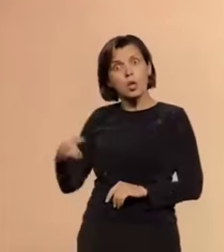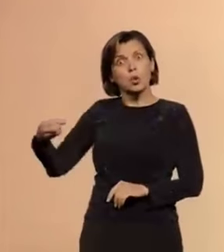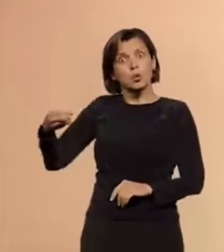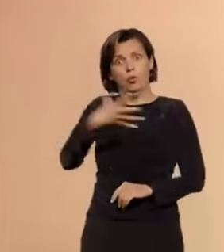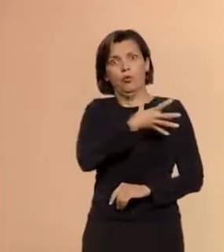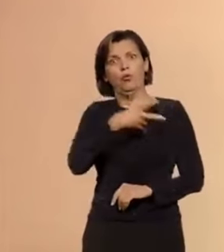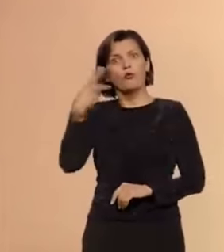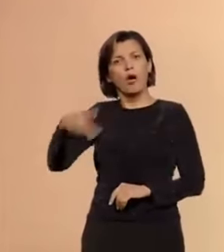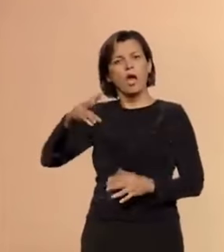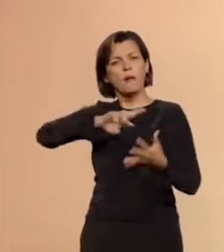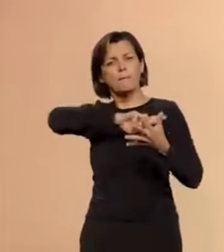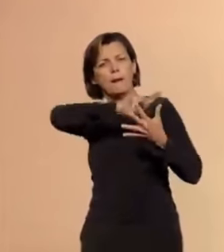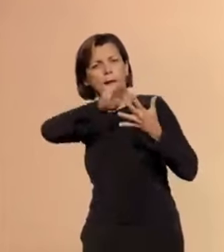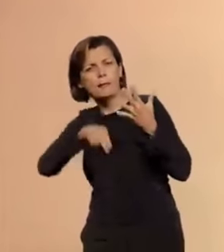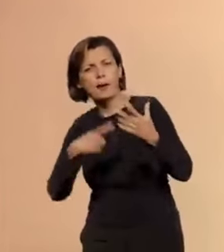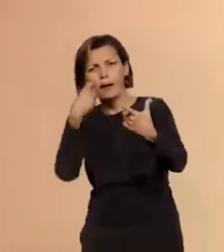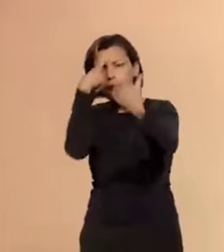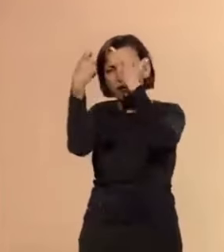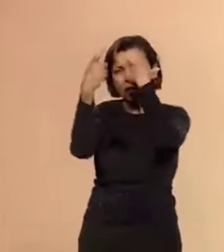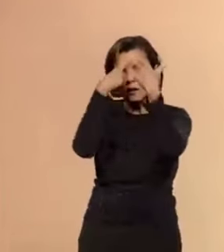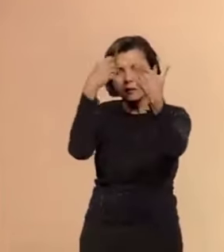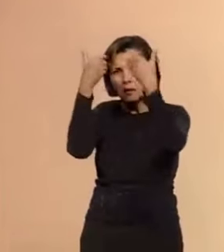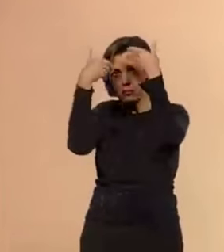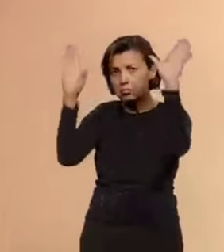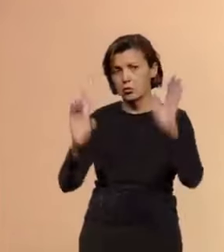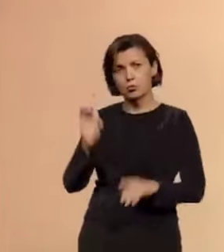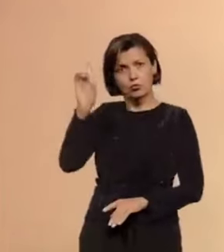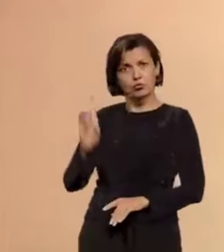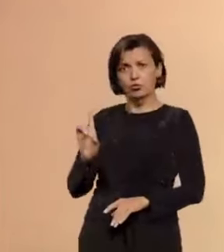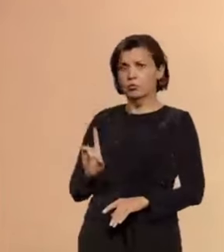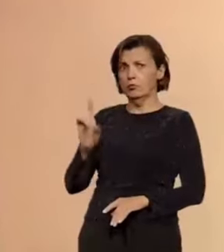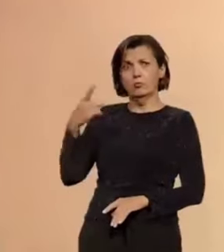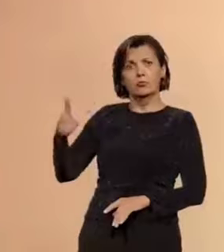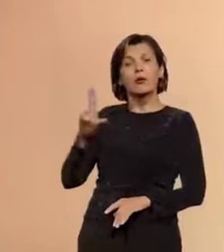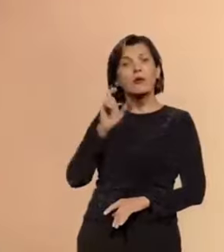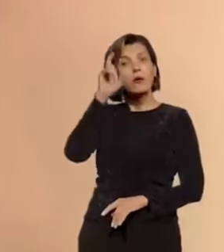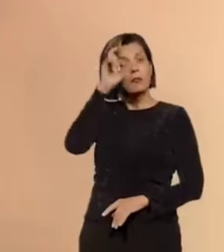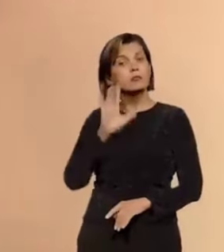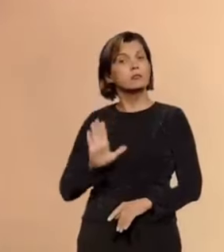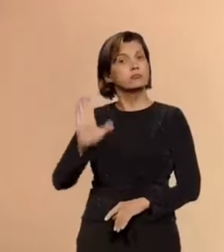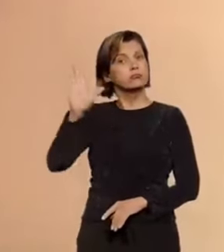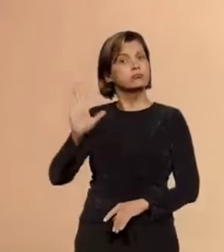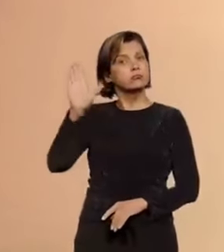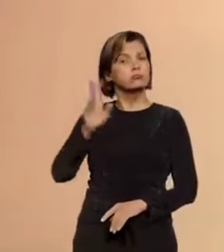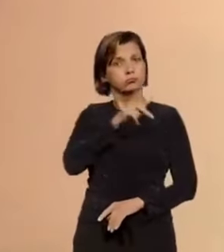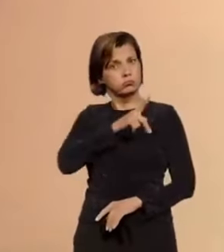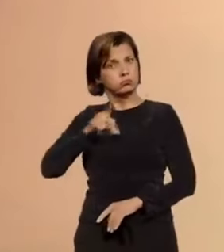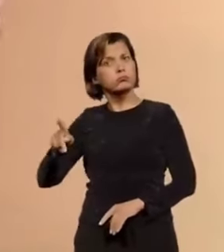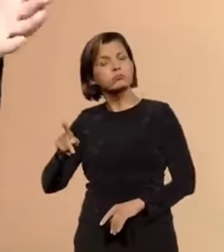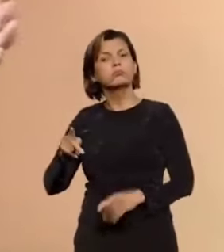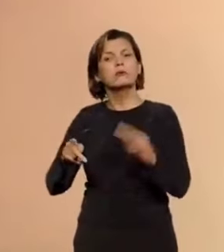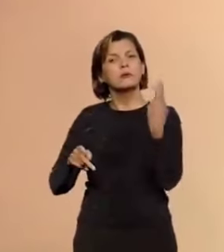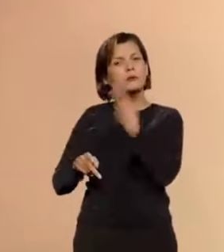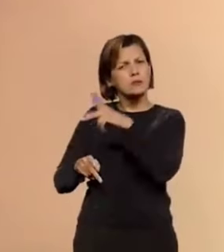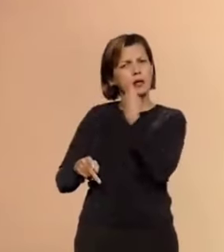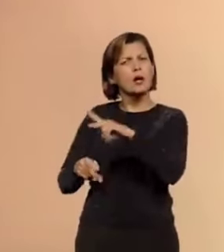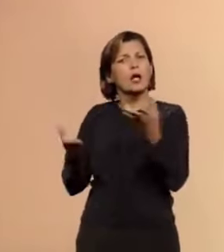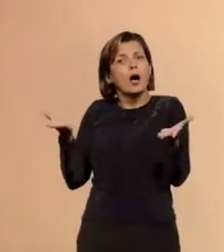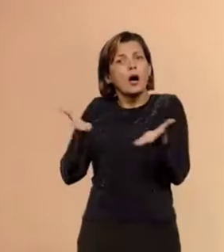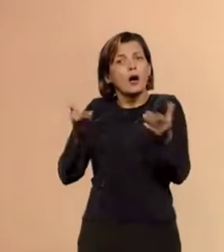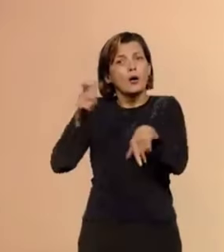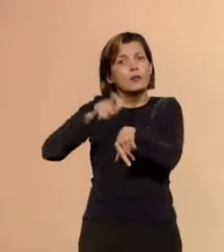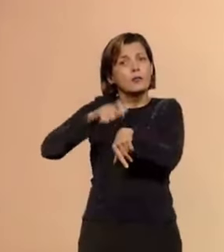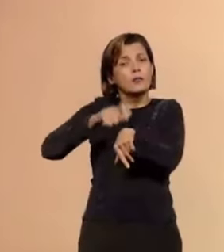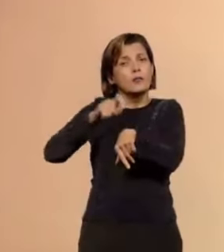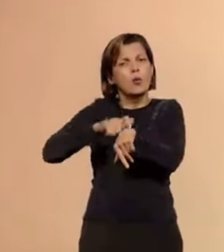novidades para política traz apurabilidade de pensamento é um direito dele concorrer essas eleições para posto o nome